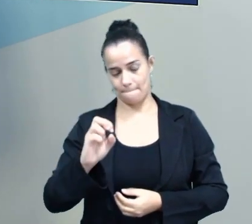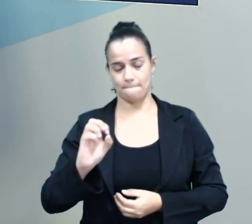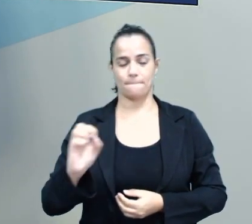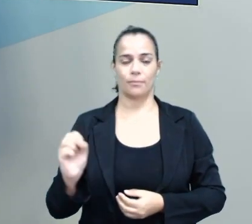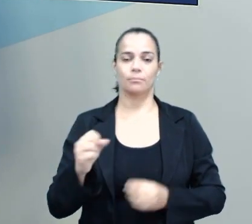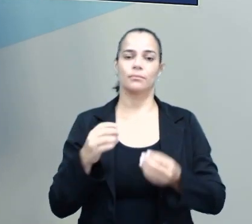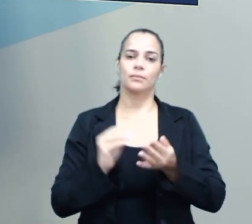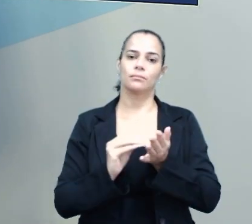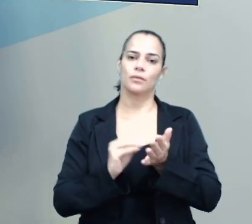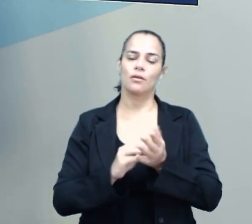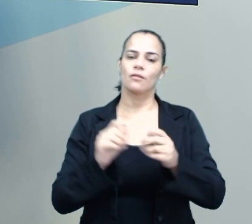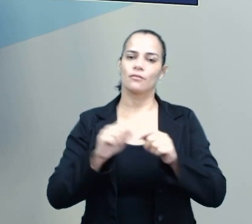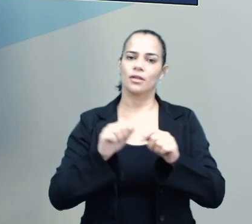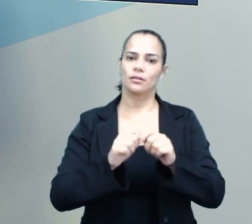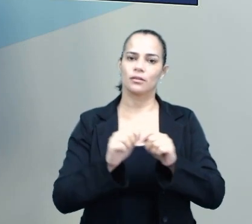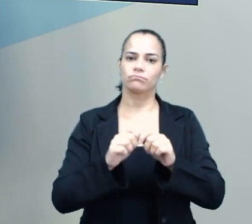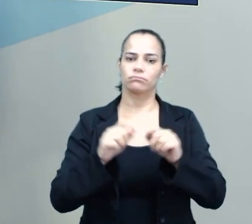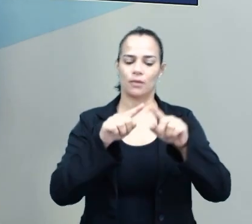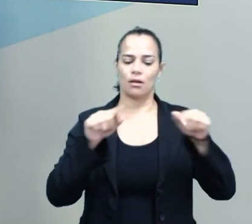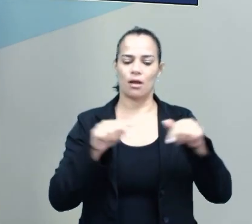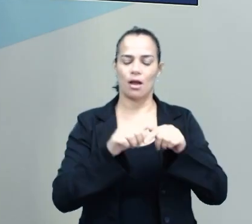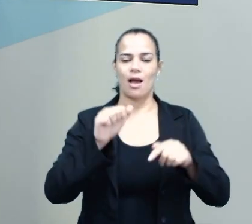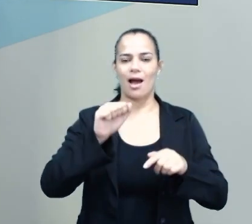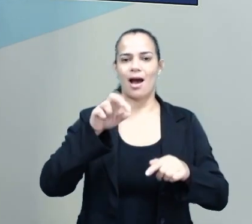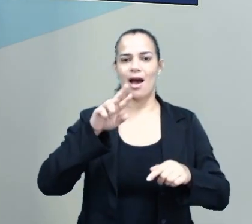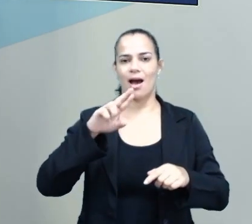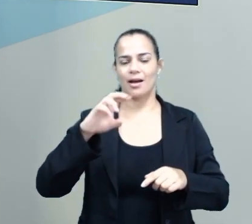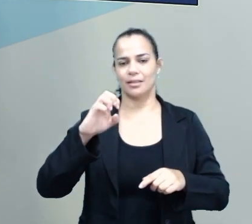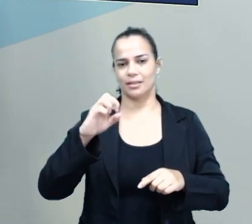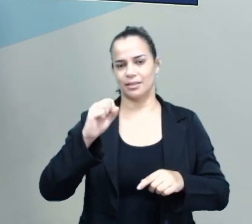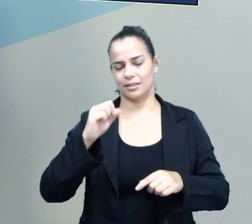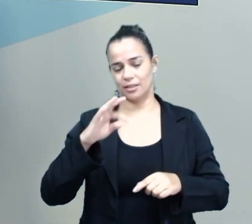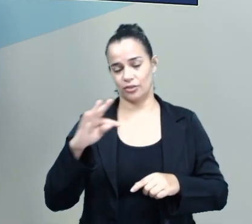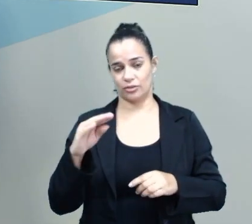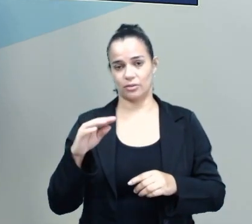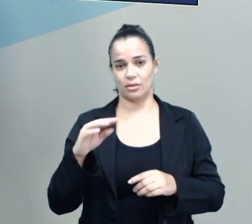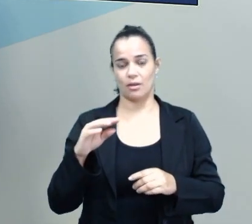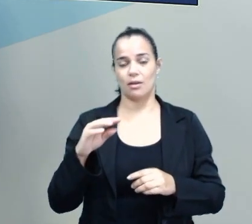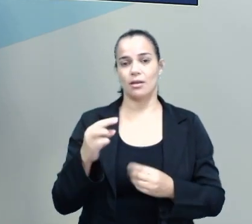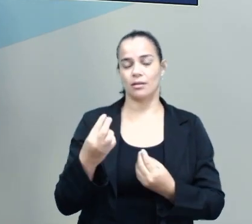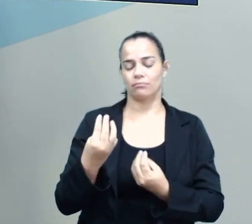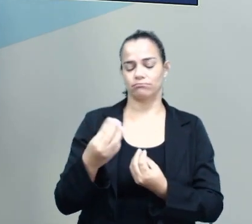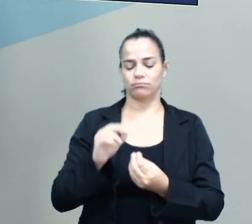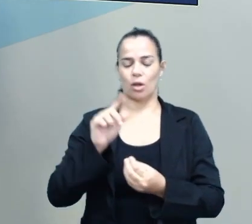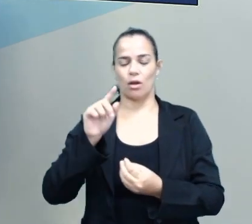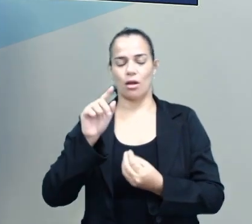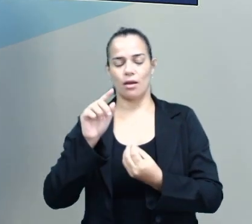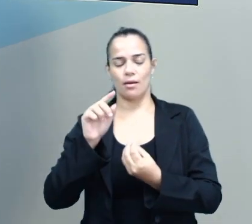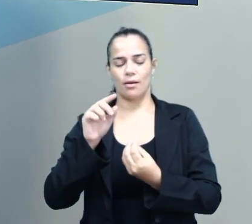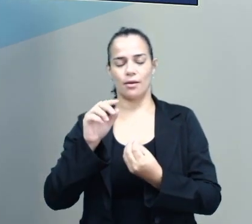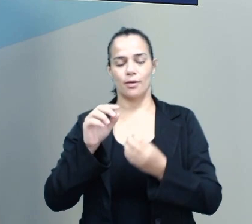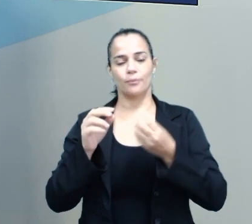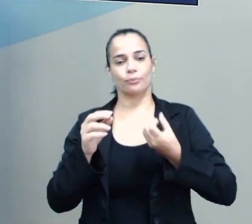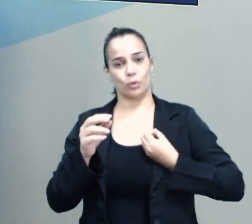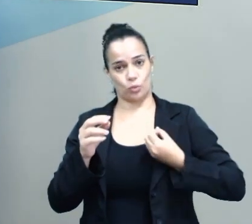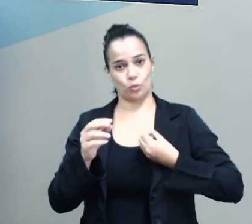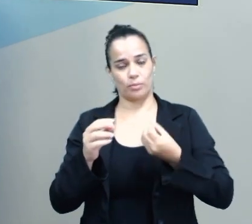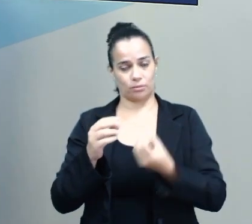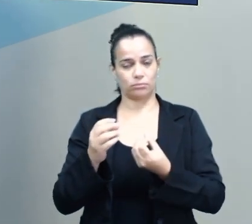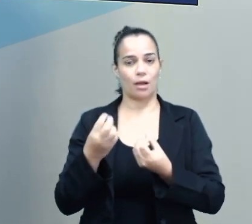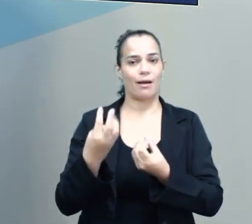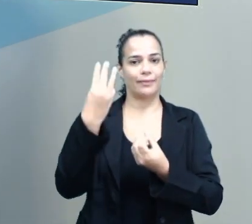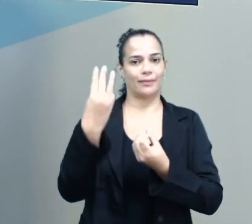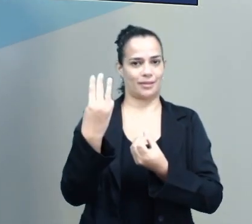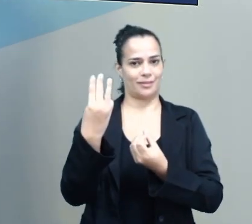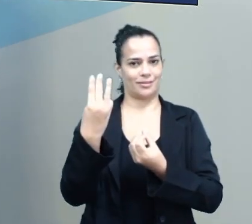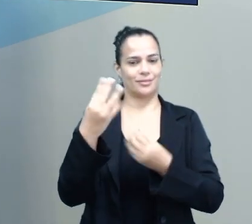vezes aresta, que é aresta elevado a 3, é uma potência. Mas se liga, eu perguntei quem